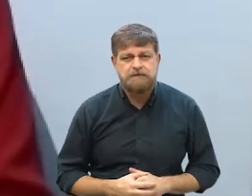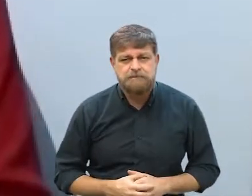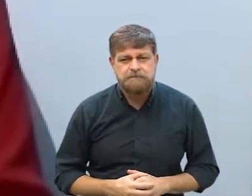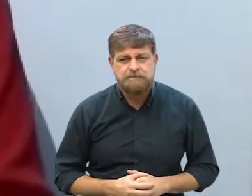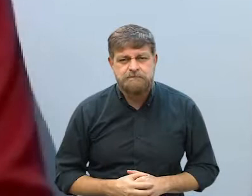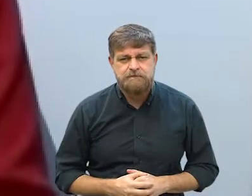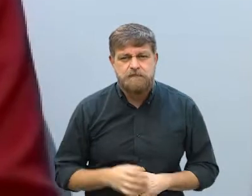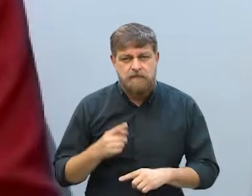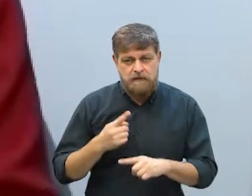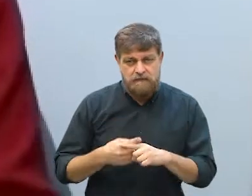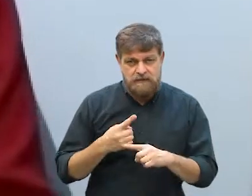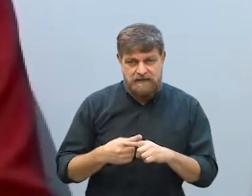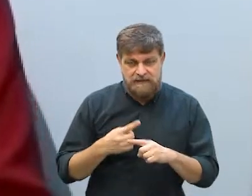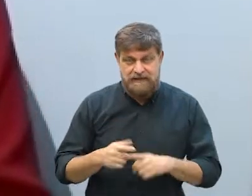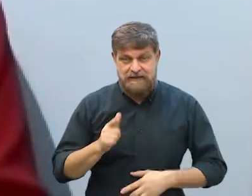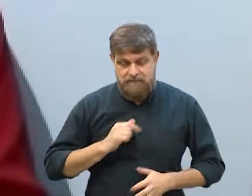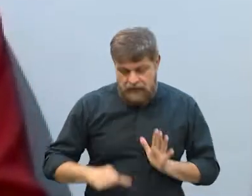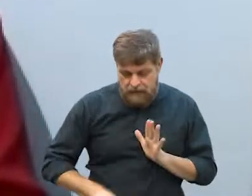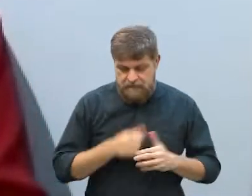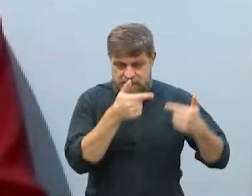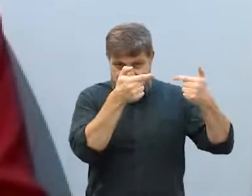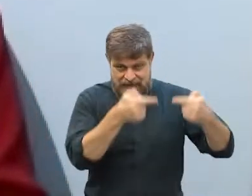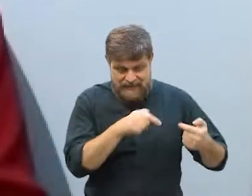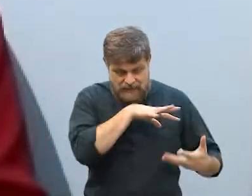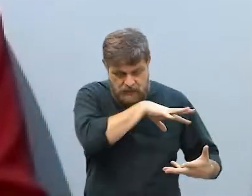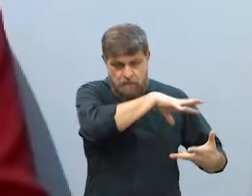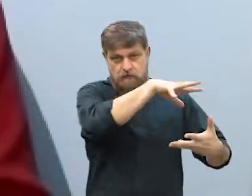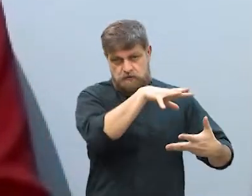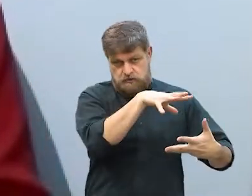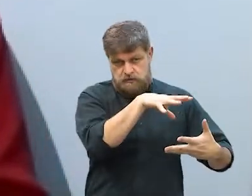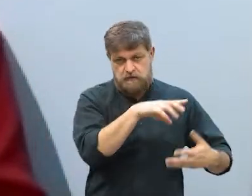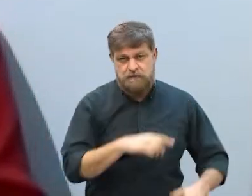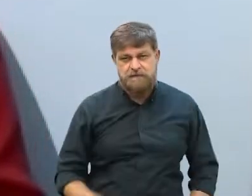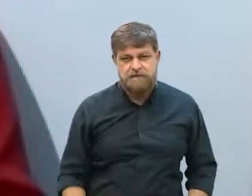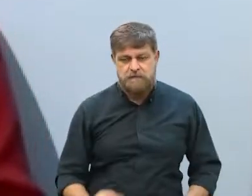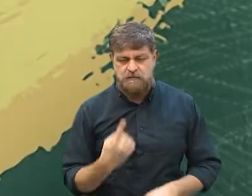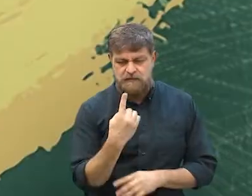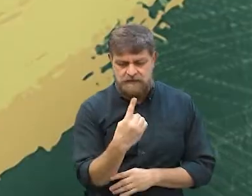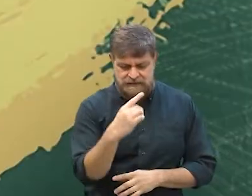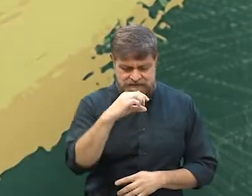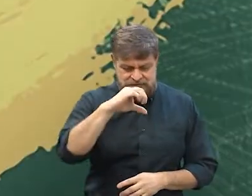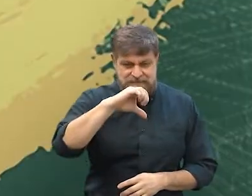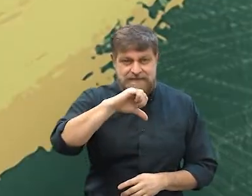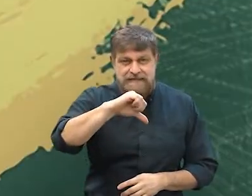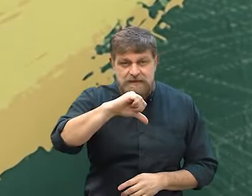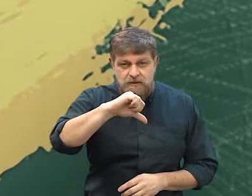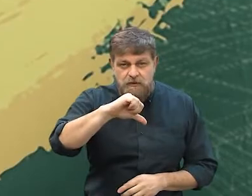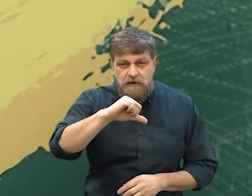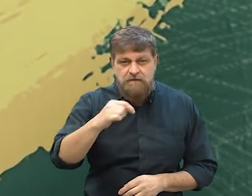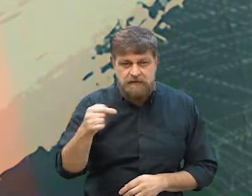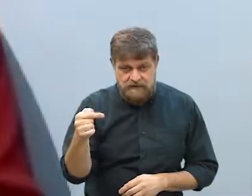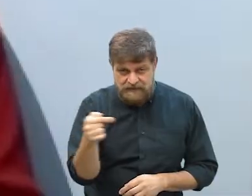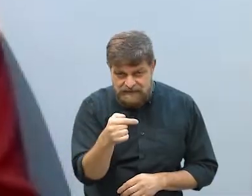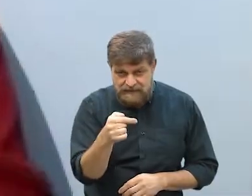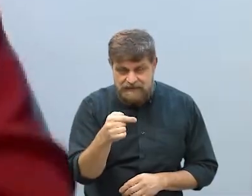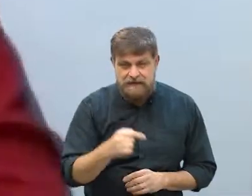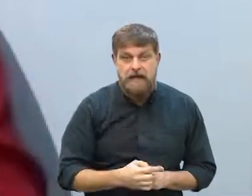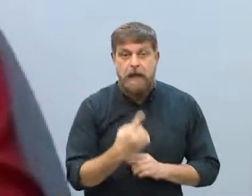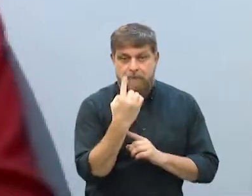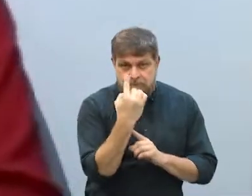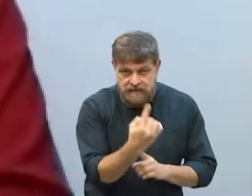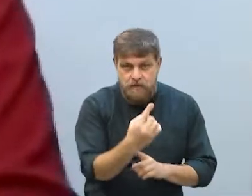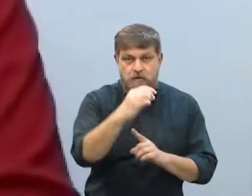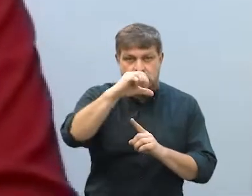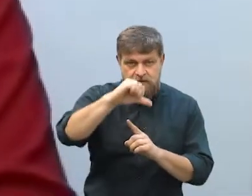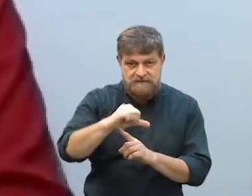porque, na verdade, é assim, teve a Primeira Guerra Mundial, né? Em 19, em